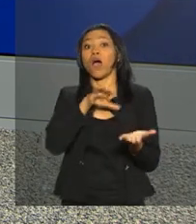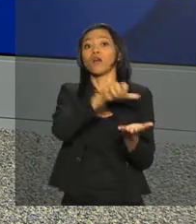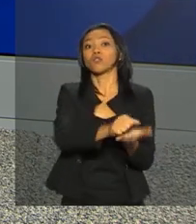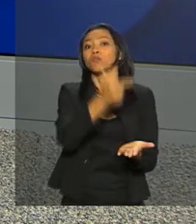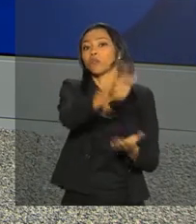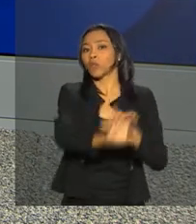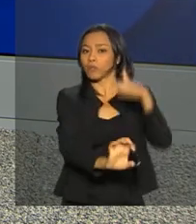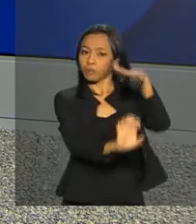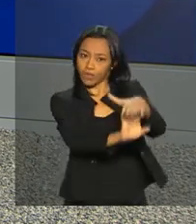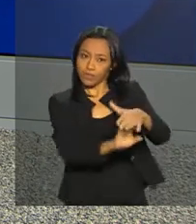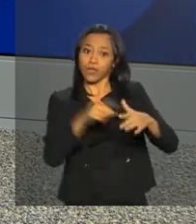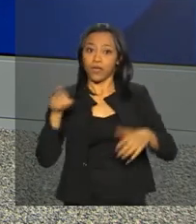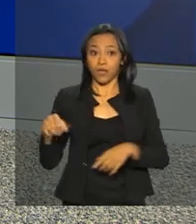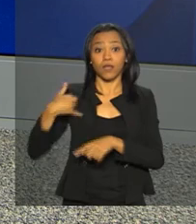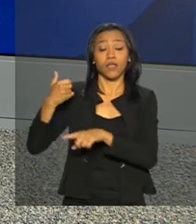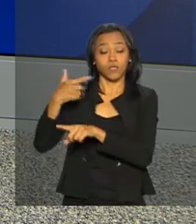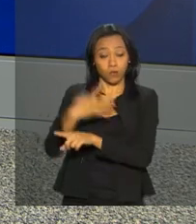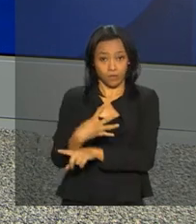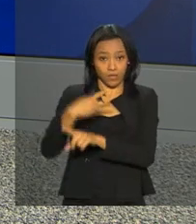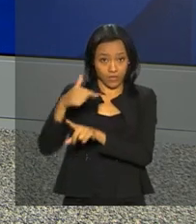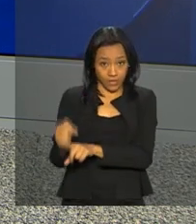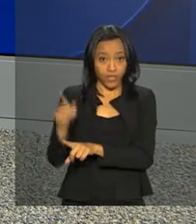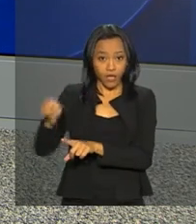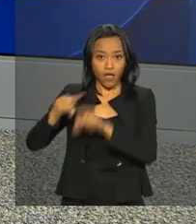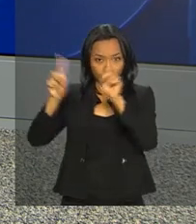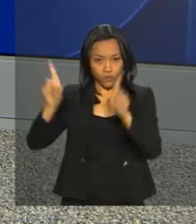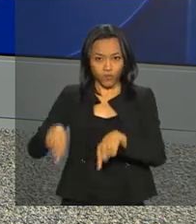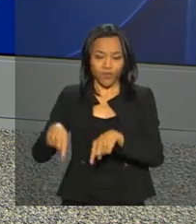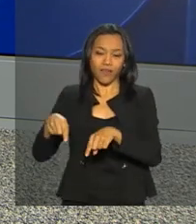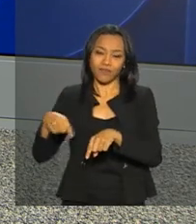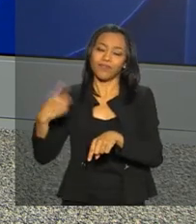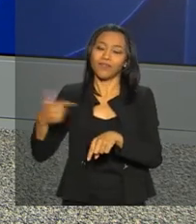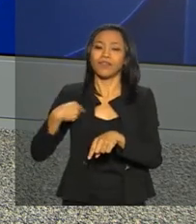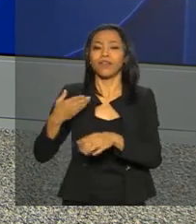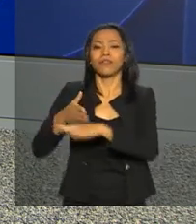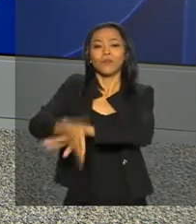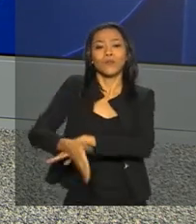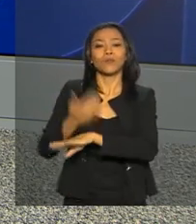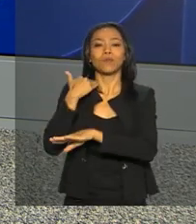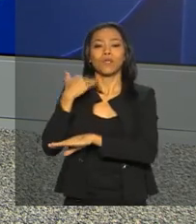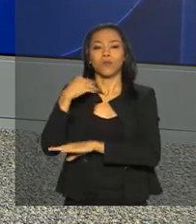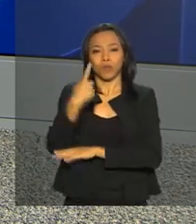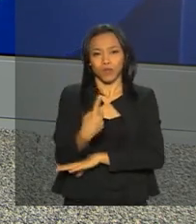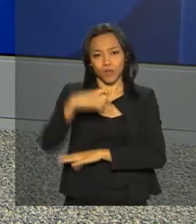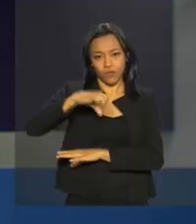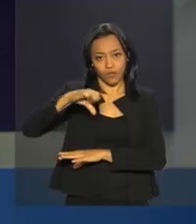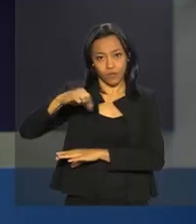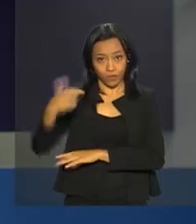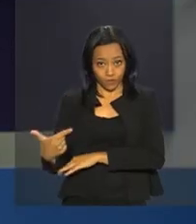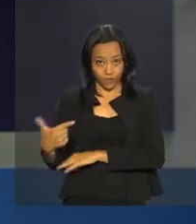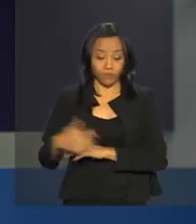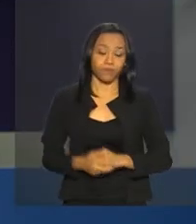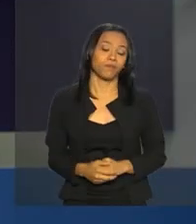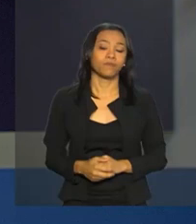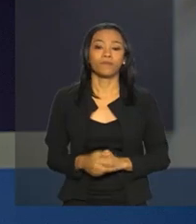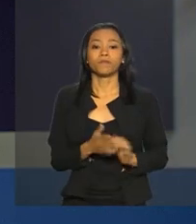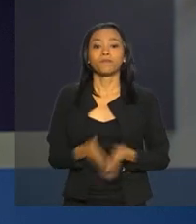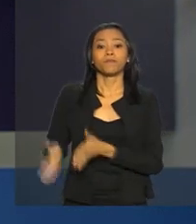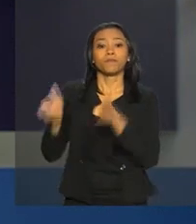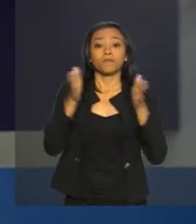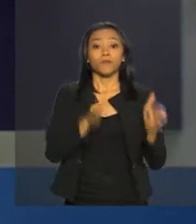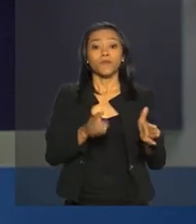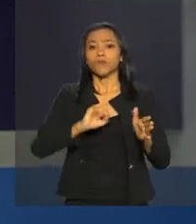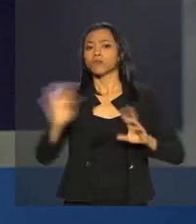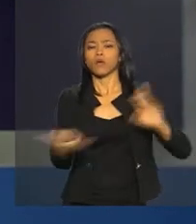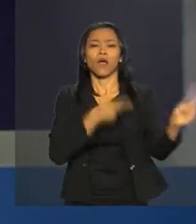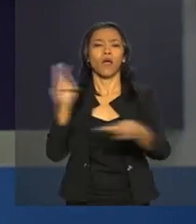47 anos, é funcionário de carreira e entrou no Banco do Brasil em 1992. Os casos